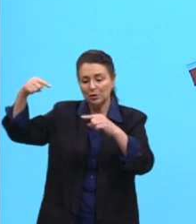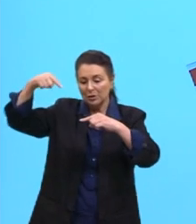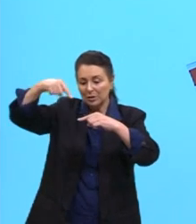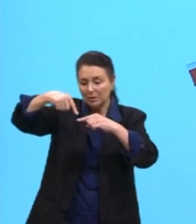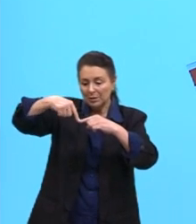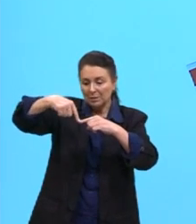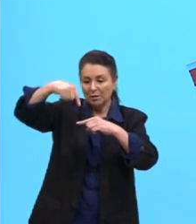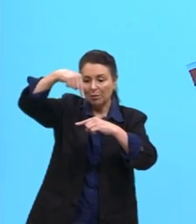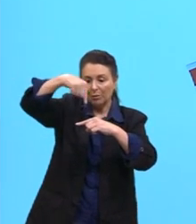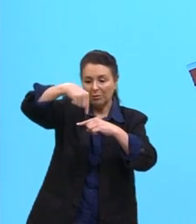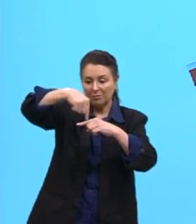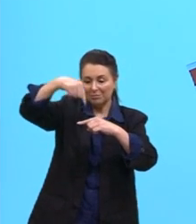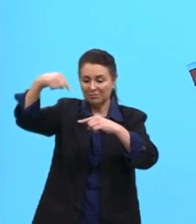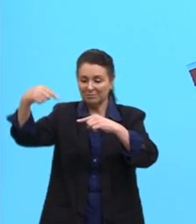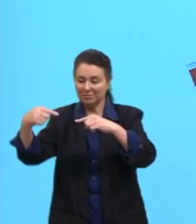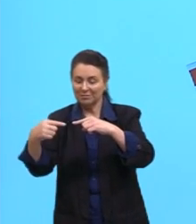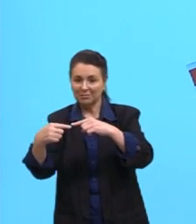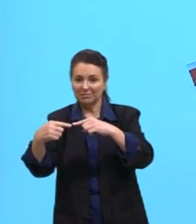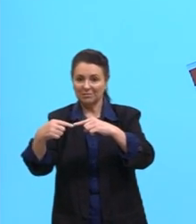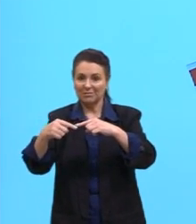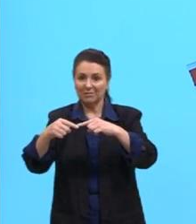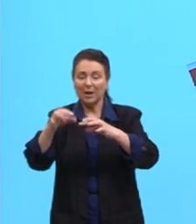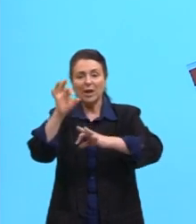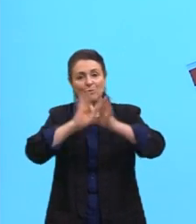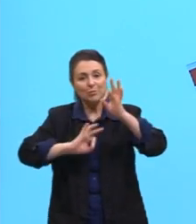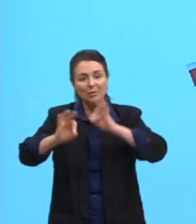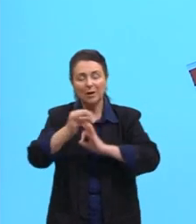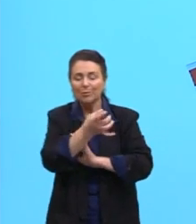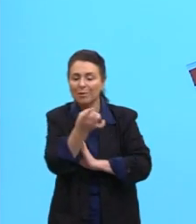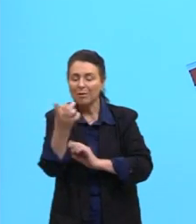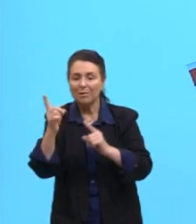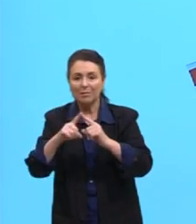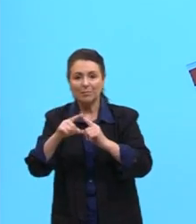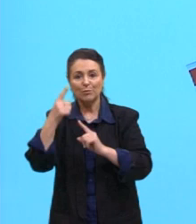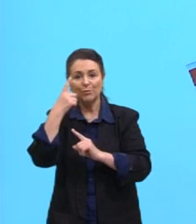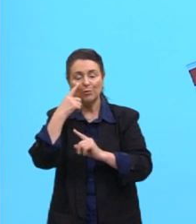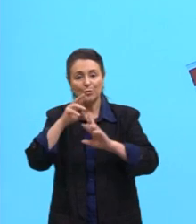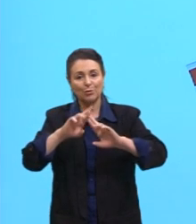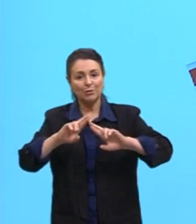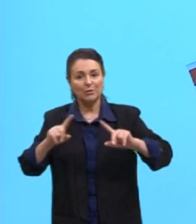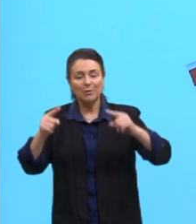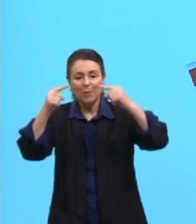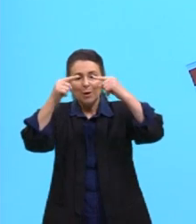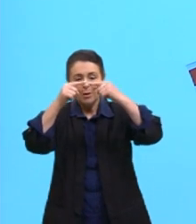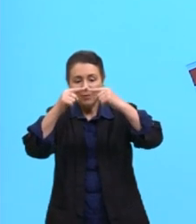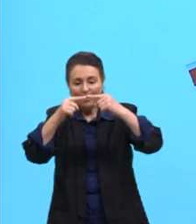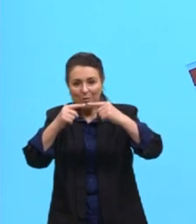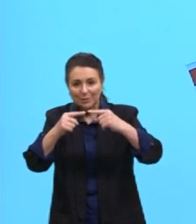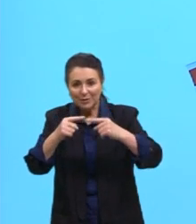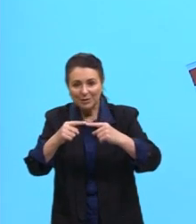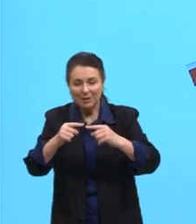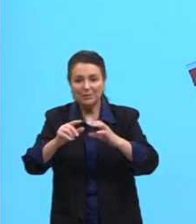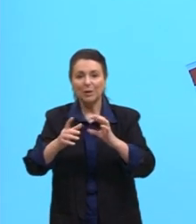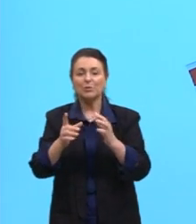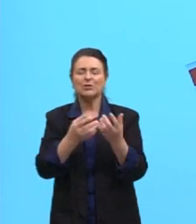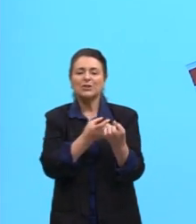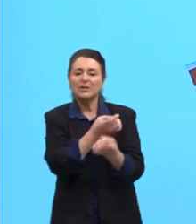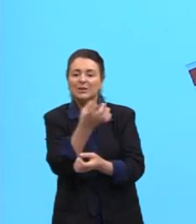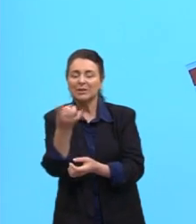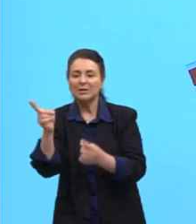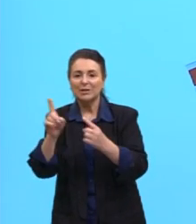a lente conforme foram necessidade dessa pessoa mas vejam que é uma combinação de uma lente convergente com uma lente